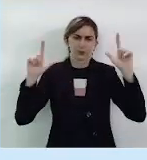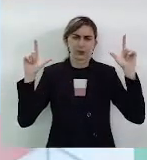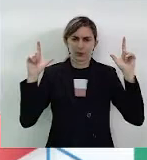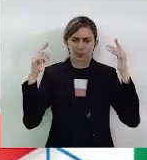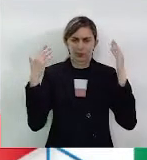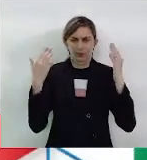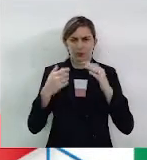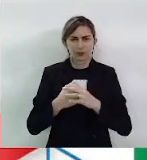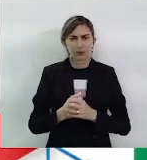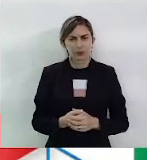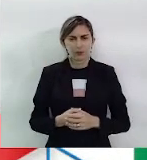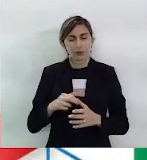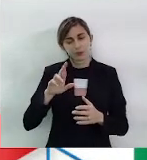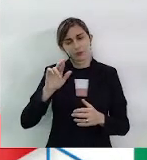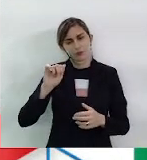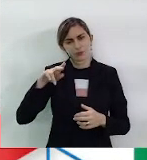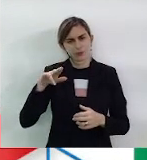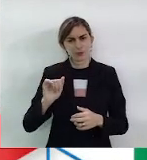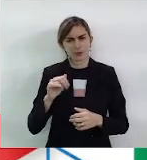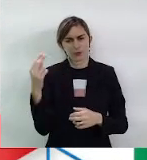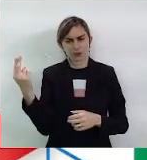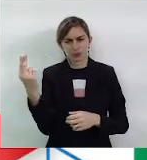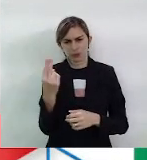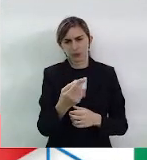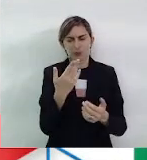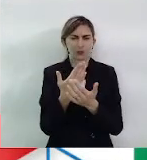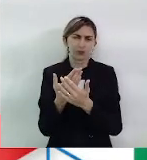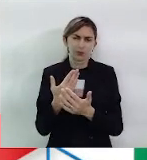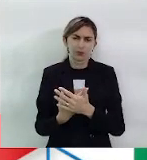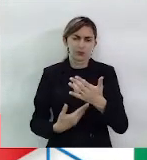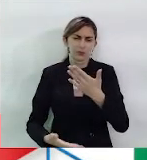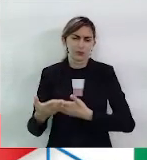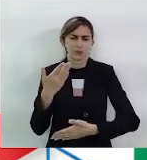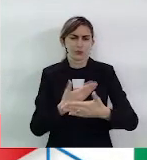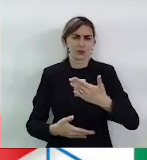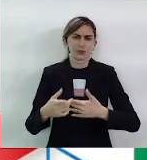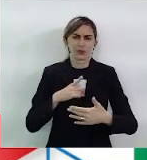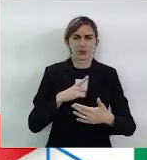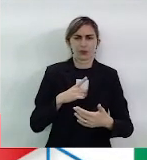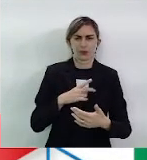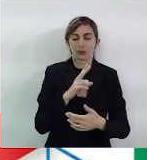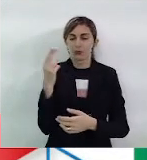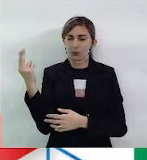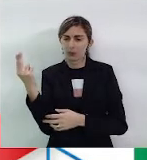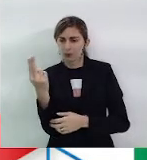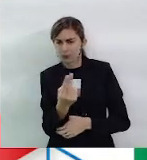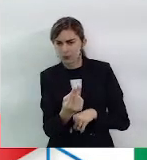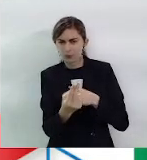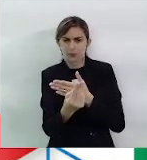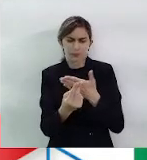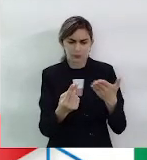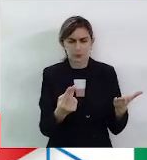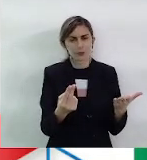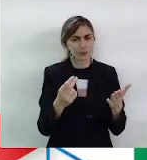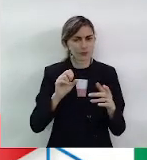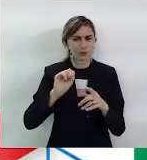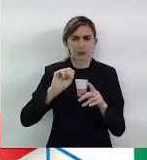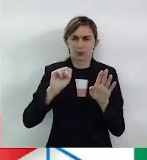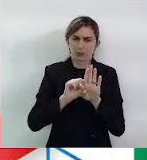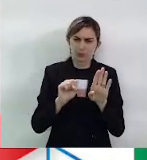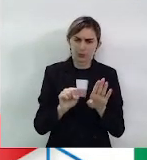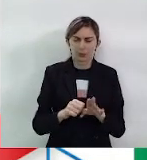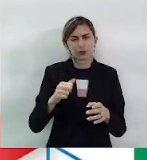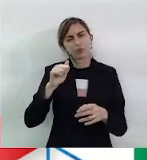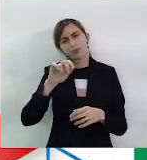Observa. A regência nominal estuda a relação existente entre um nome, no caso pode ser um substantivo,